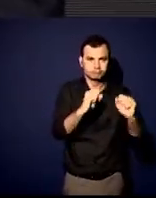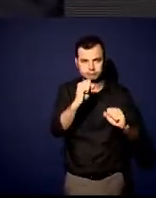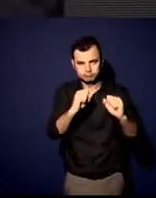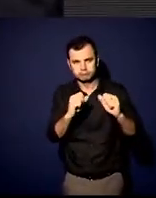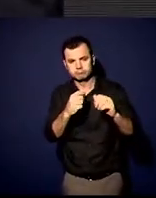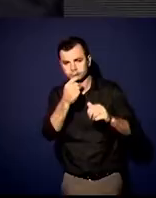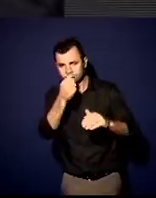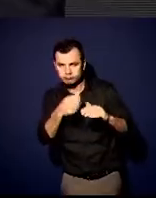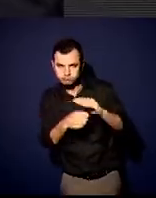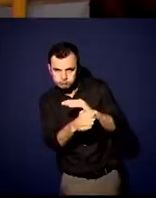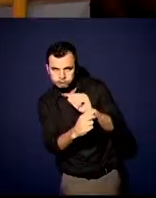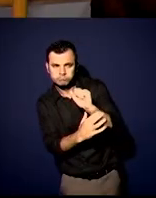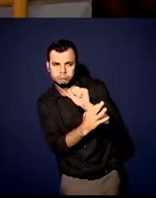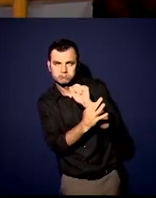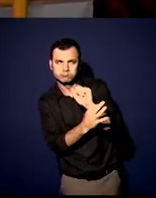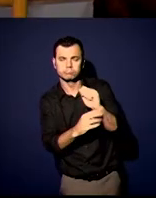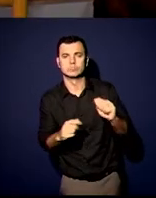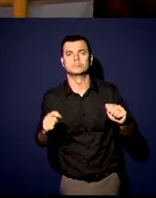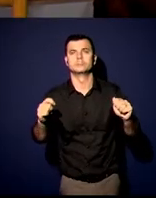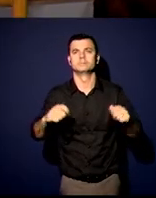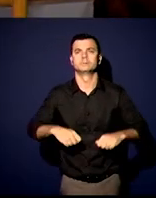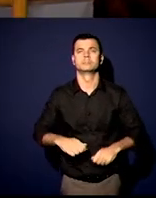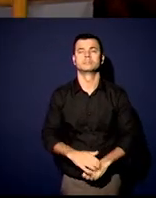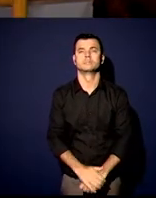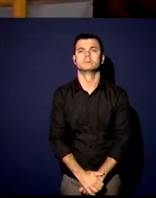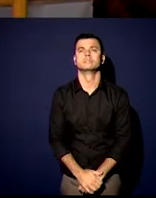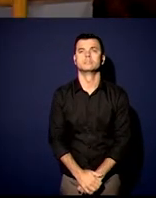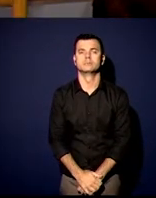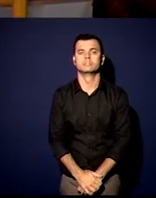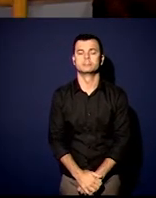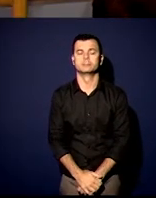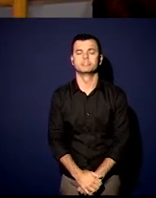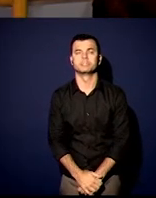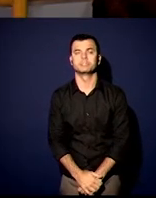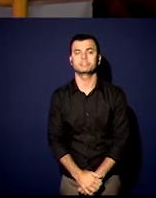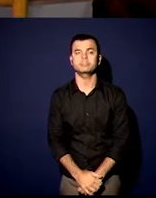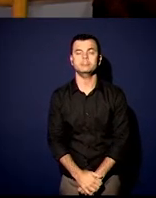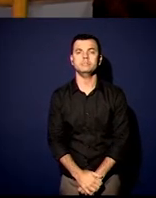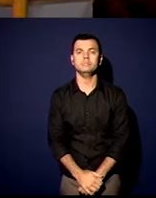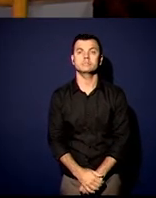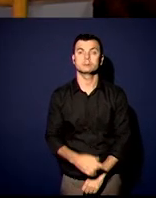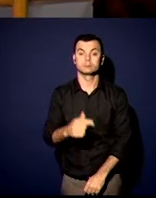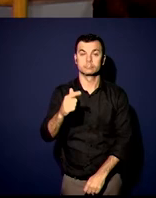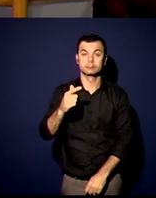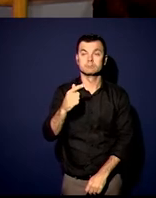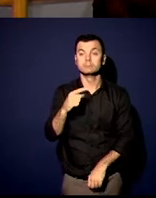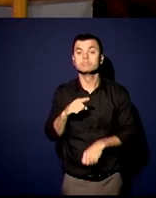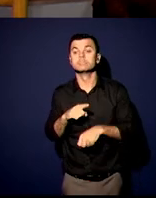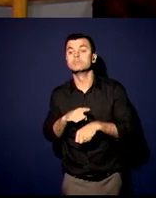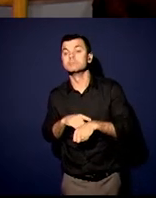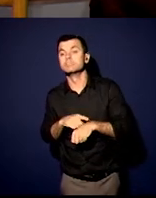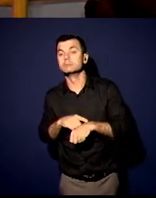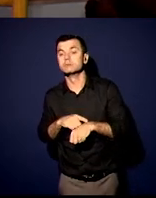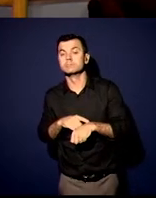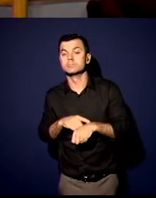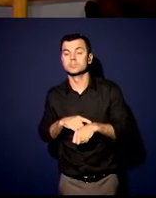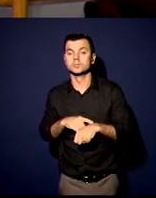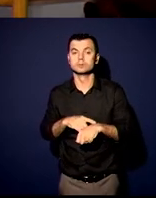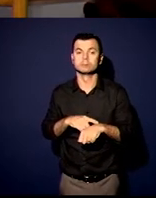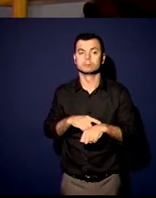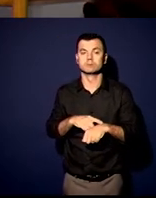investir com segurança eu vou voltar ao tema da reforma tributária não sei como é que tá meu tempo aqui Marta